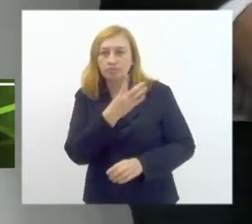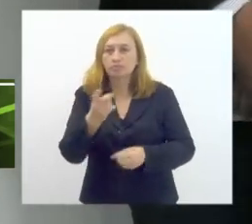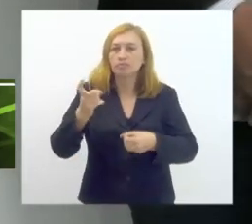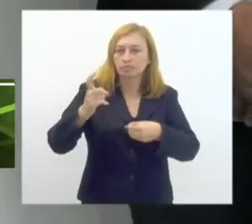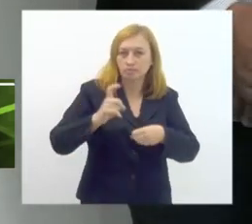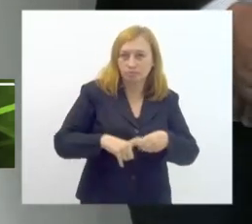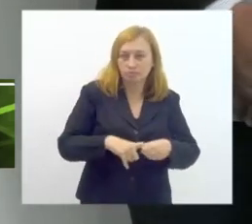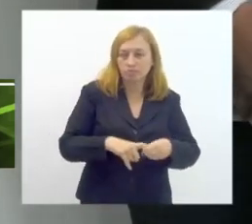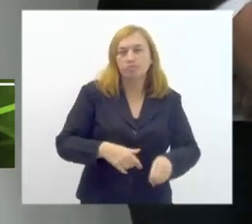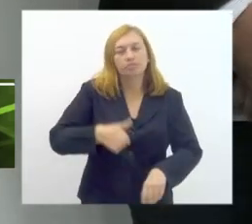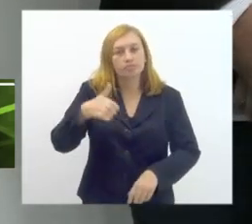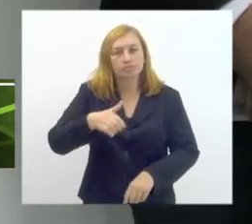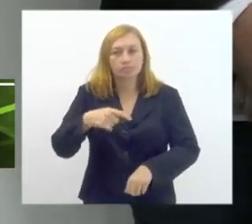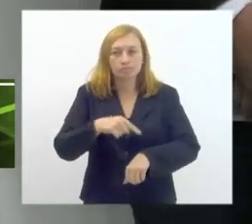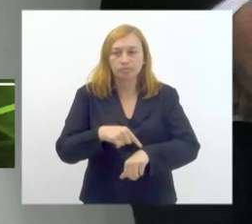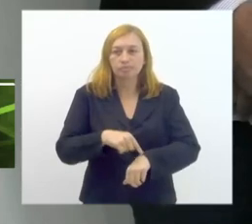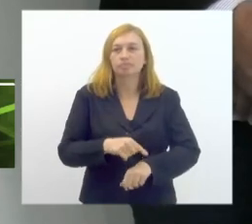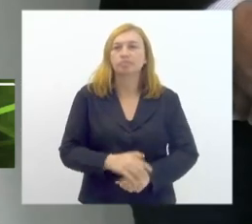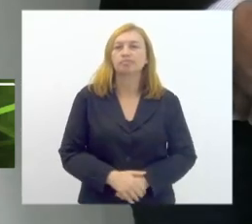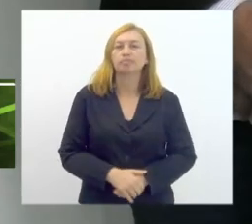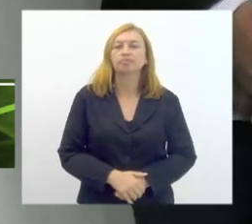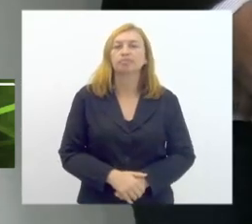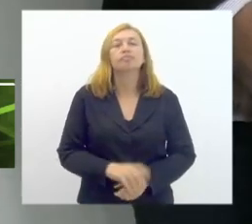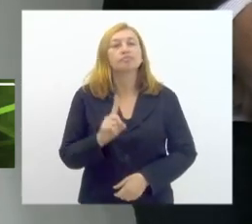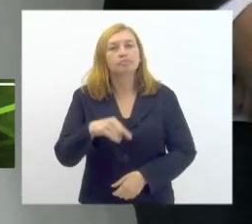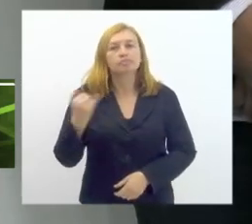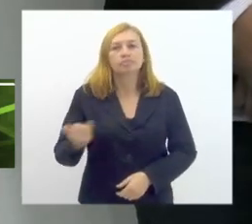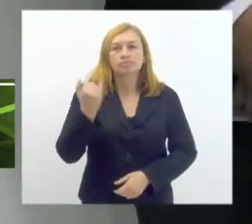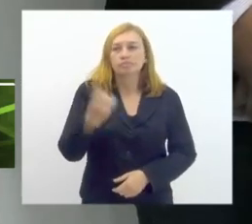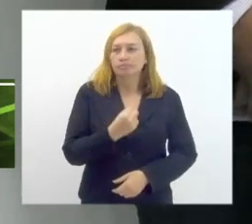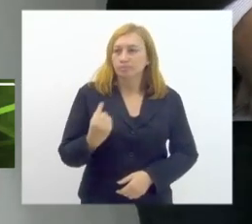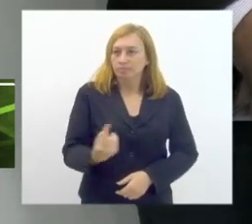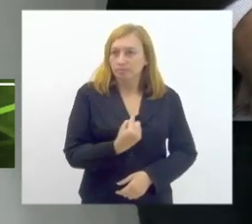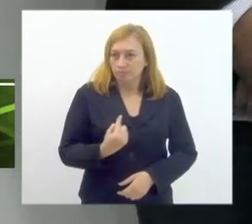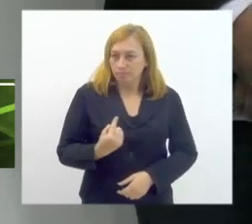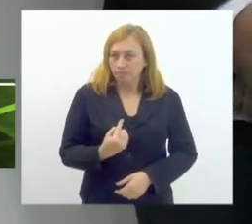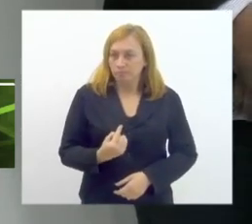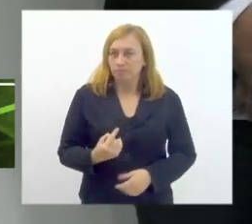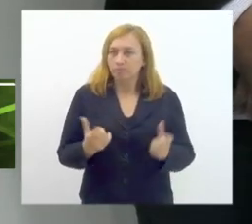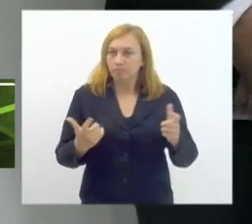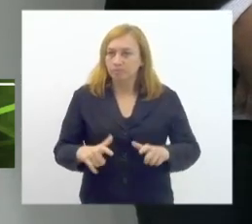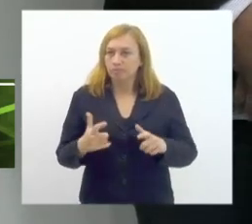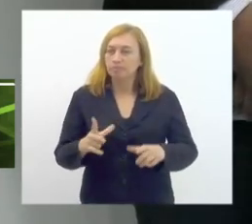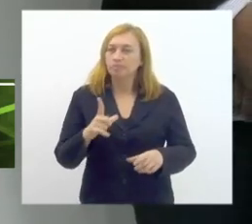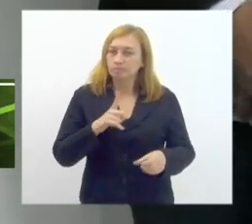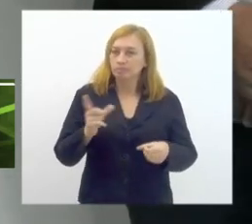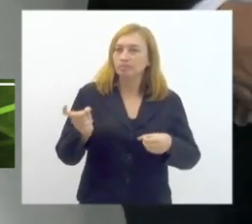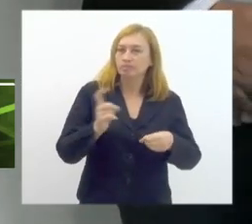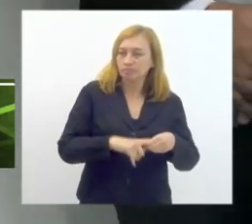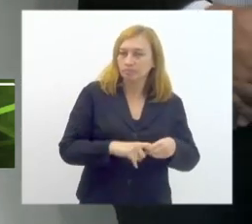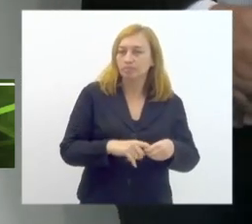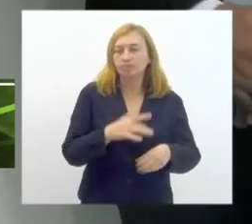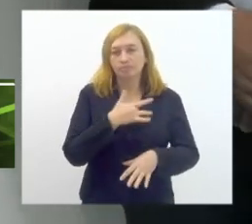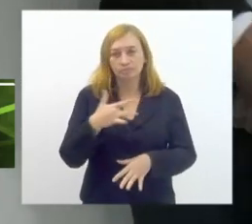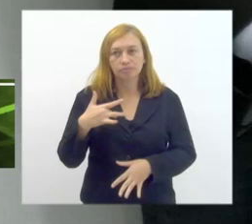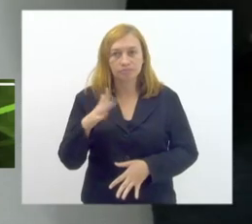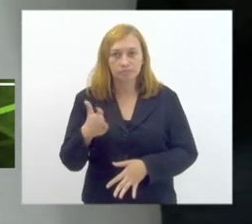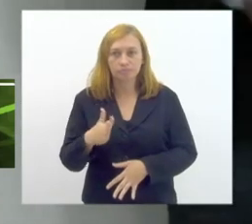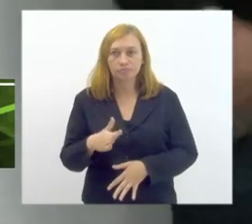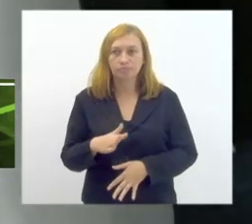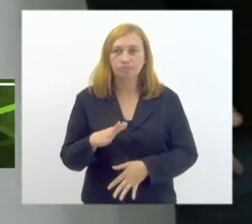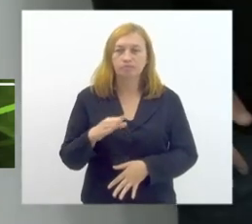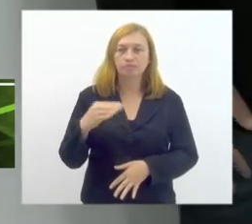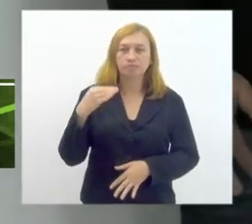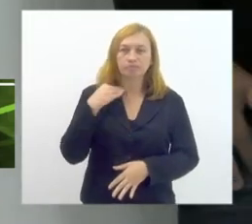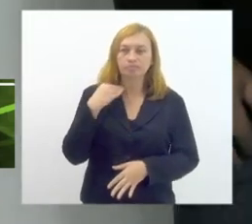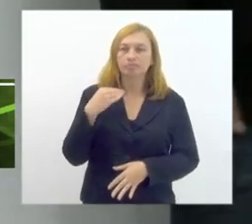Então, esse é o primeiro ponto. É muito importante para a gente, na região a gente já tem um consórcio de saúde que funciona. Né? O nosso banco